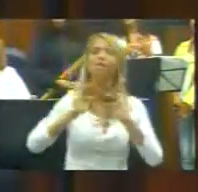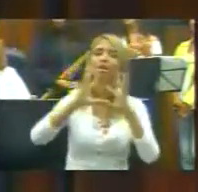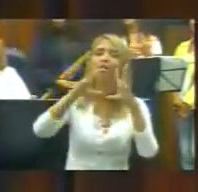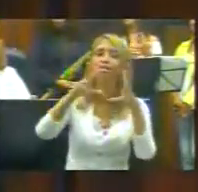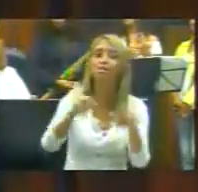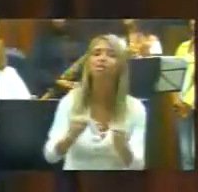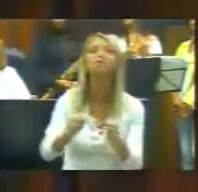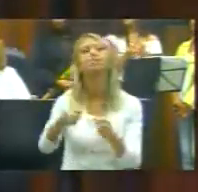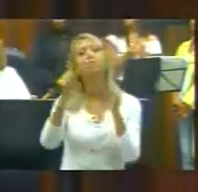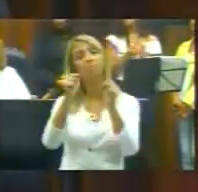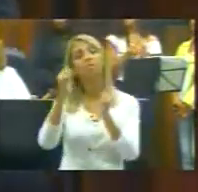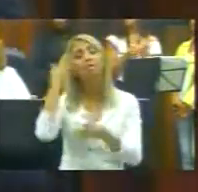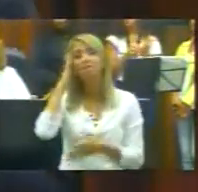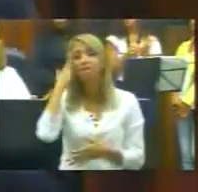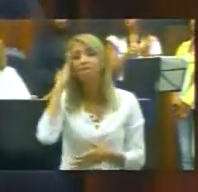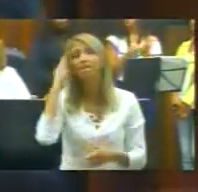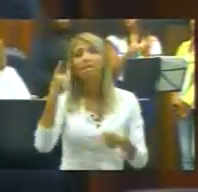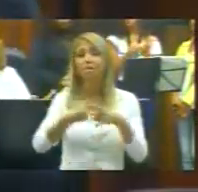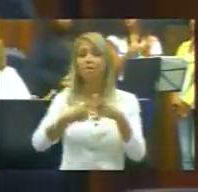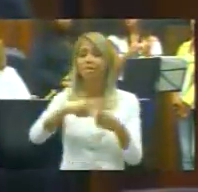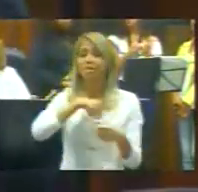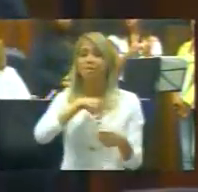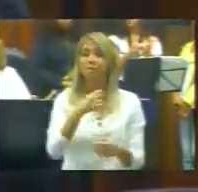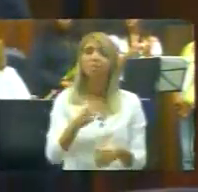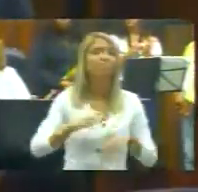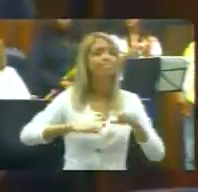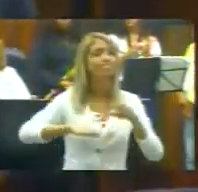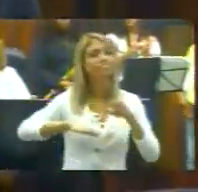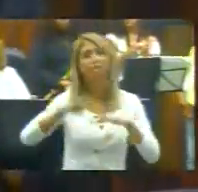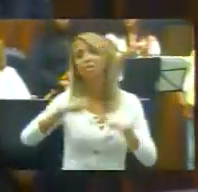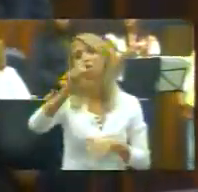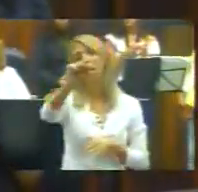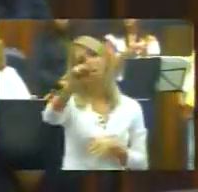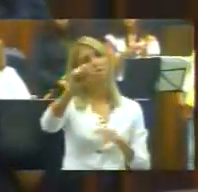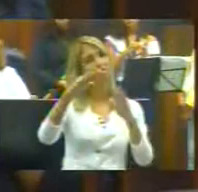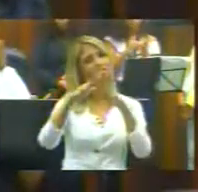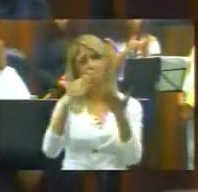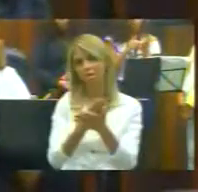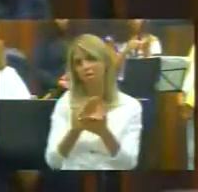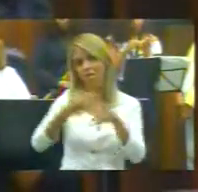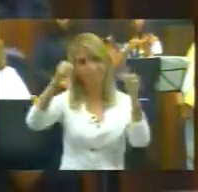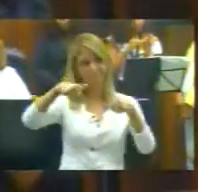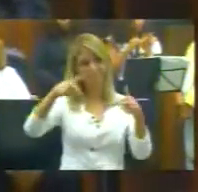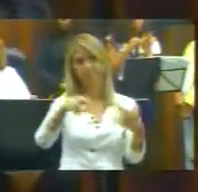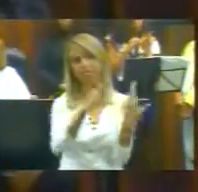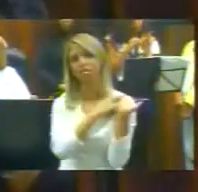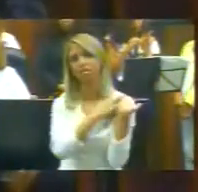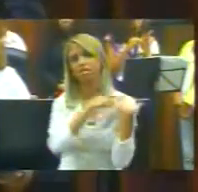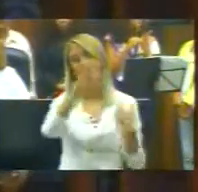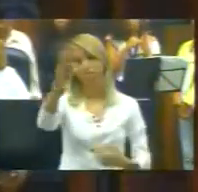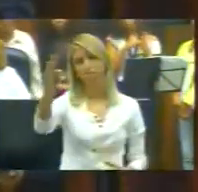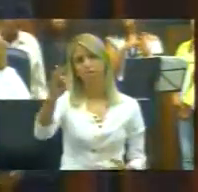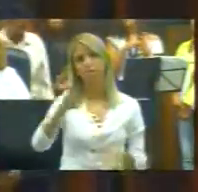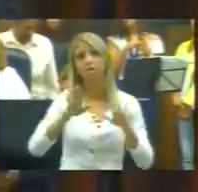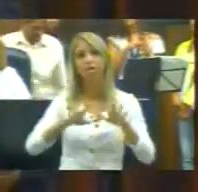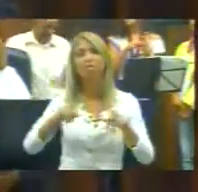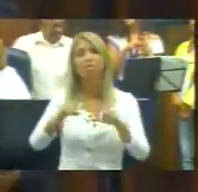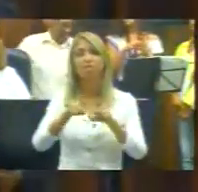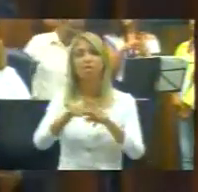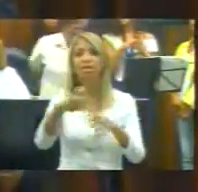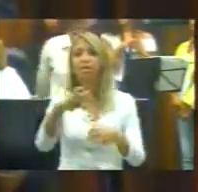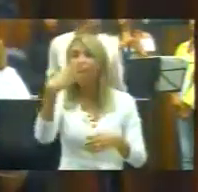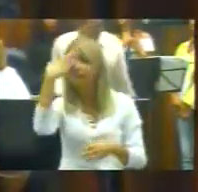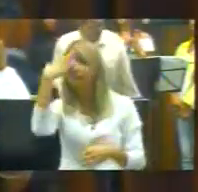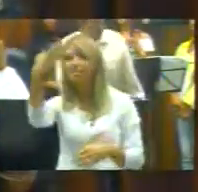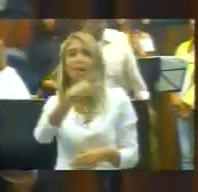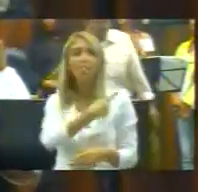das eleições, até porque tivemos só 8 escolas representantes no município de Cabo Frio. E também eu quero agradecer ao Aquiles,